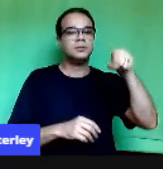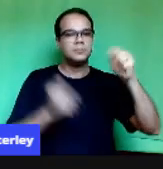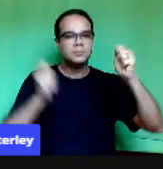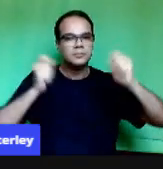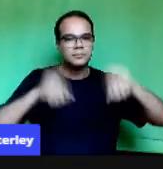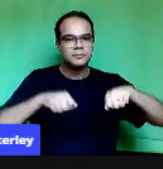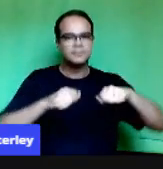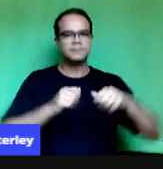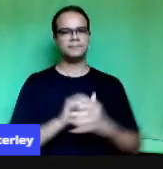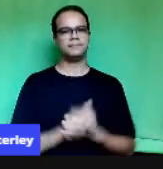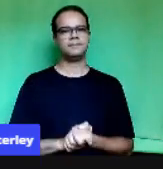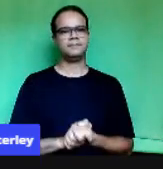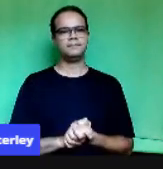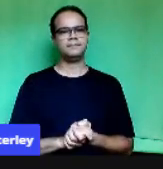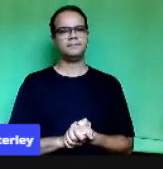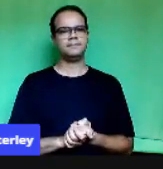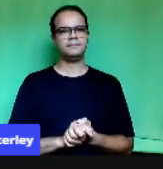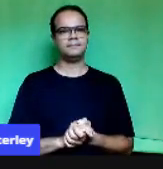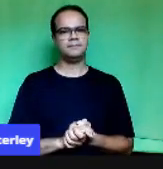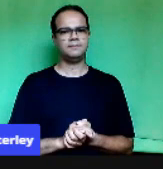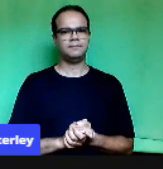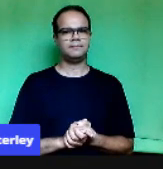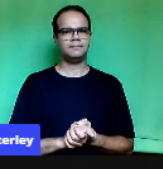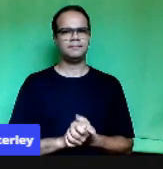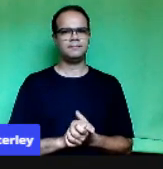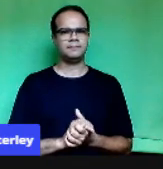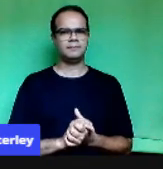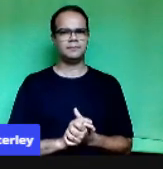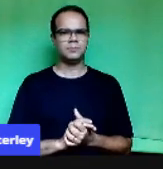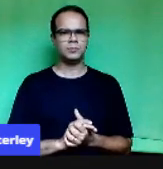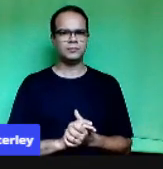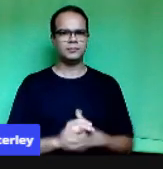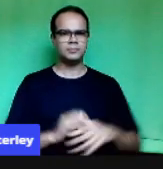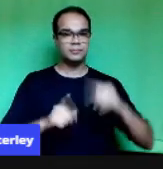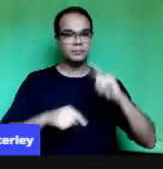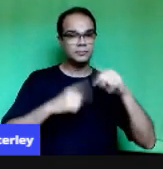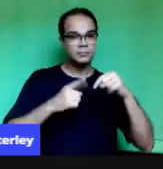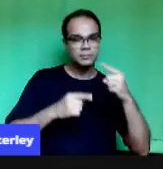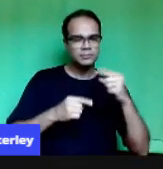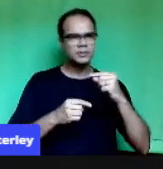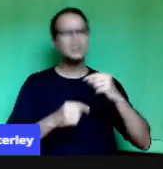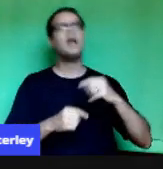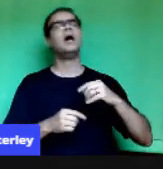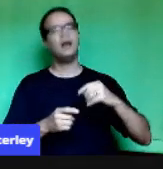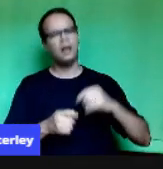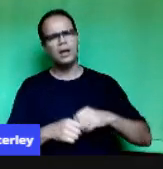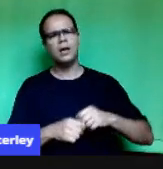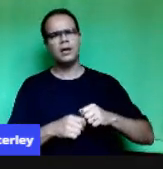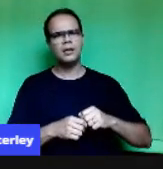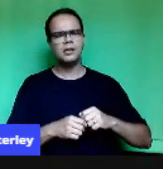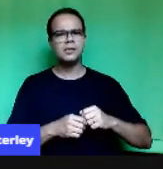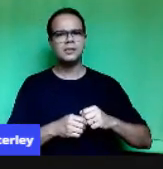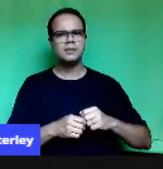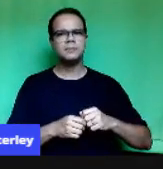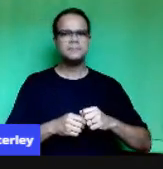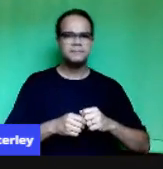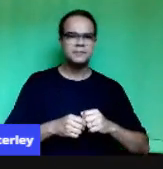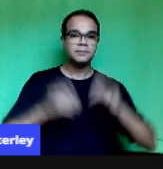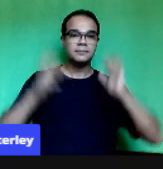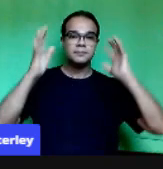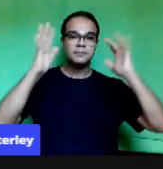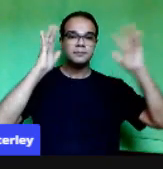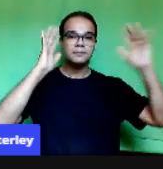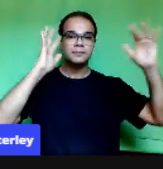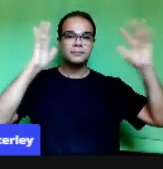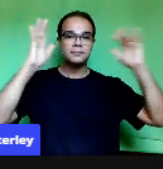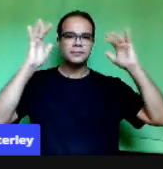caminhar com esses pensamentos e esse diálogo se estender para que nós possamos, então, formarmos e não nos